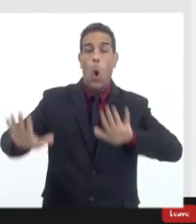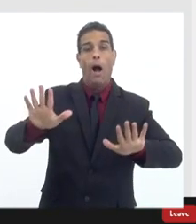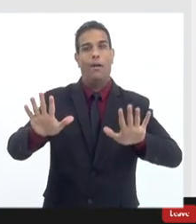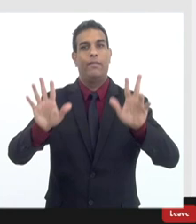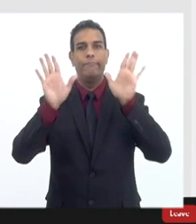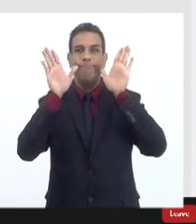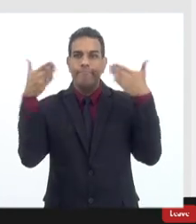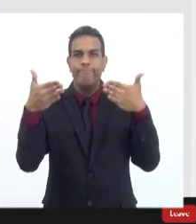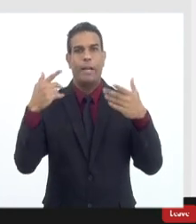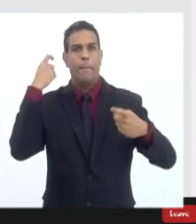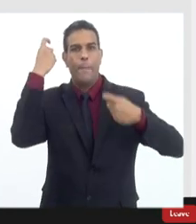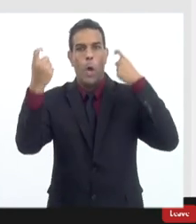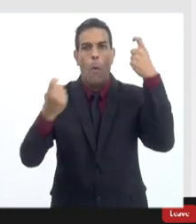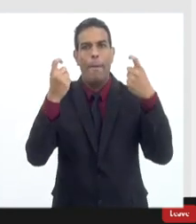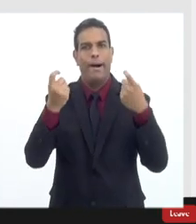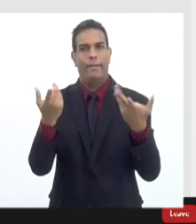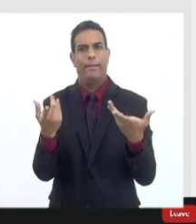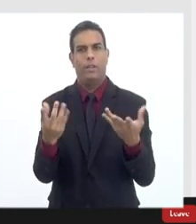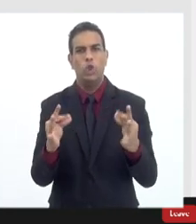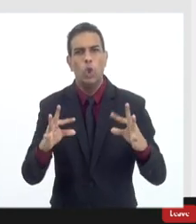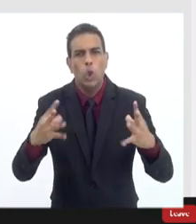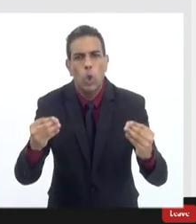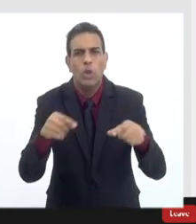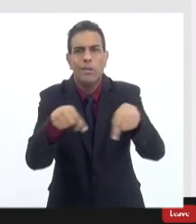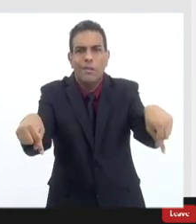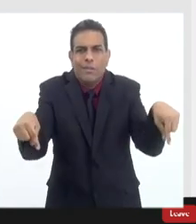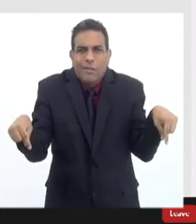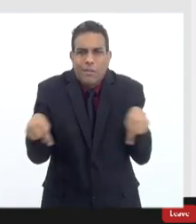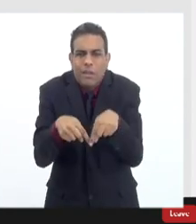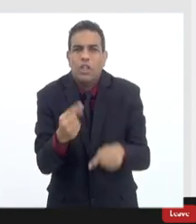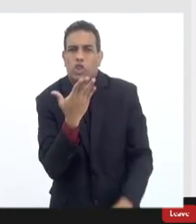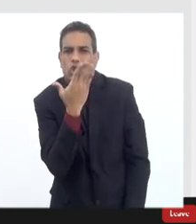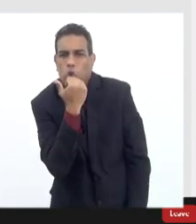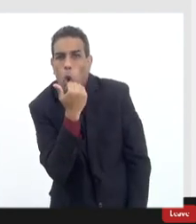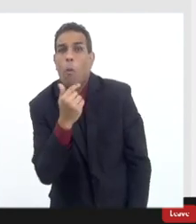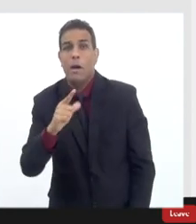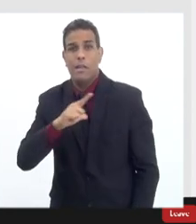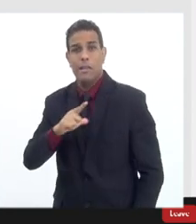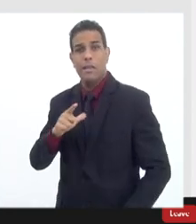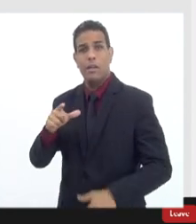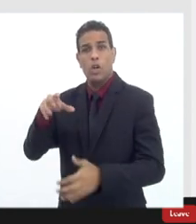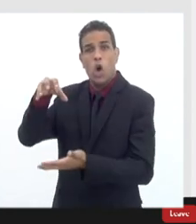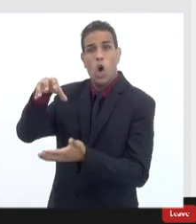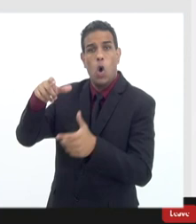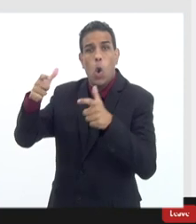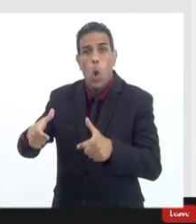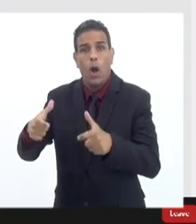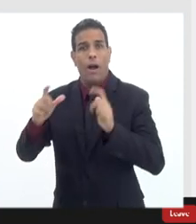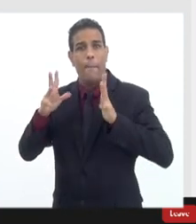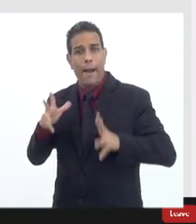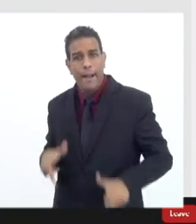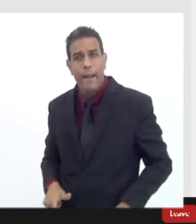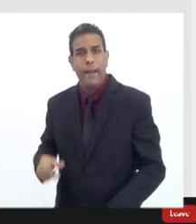traz preocupação. Nem todos os refeitórios têm lugar para higienização das mãos.